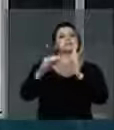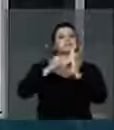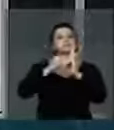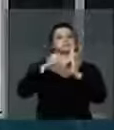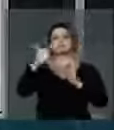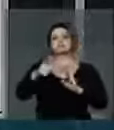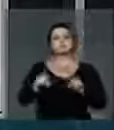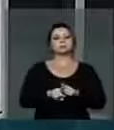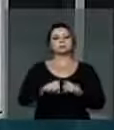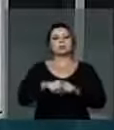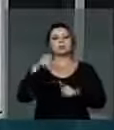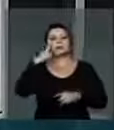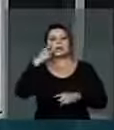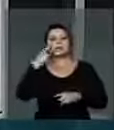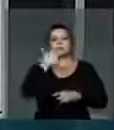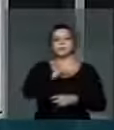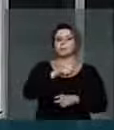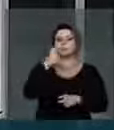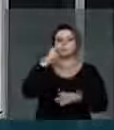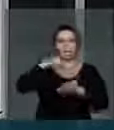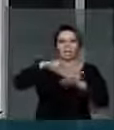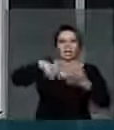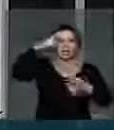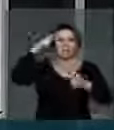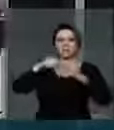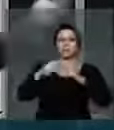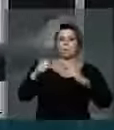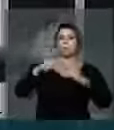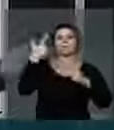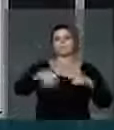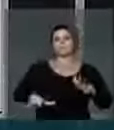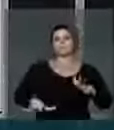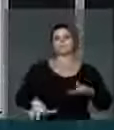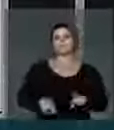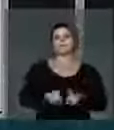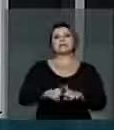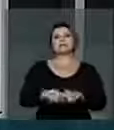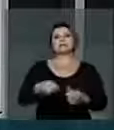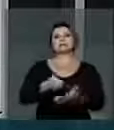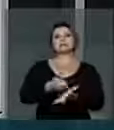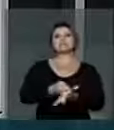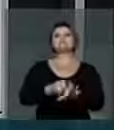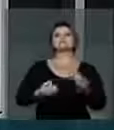Casa Revisora abdicou das suas funções na área